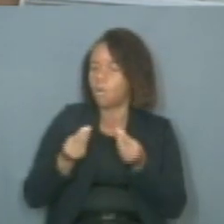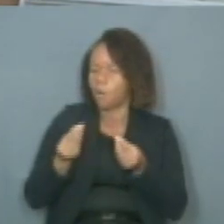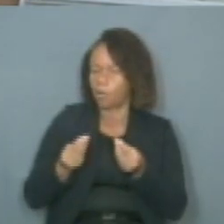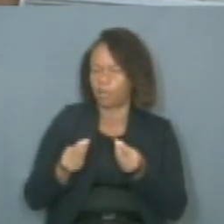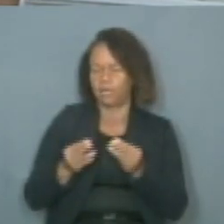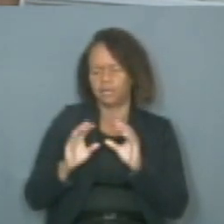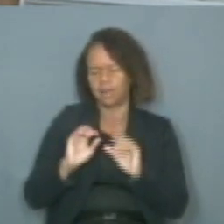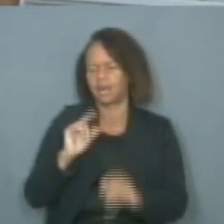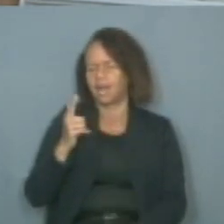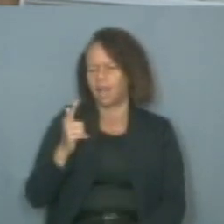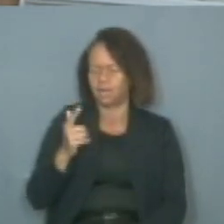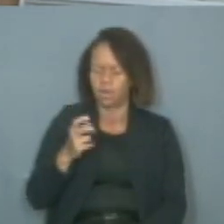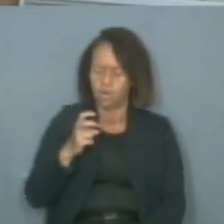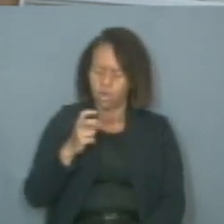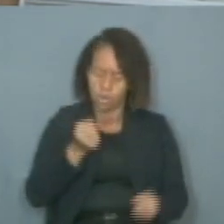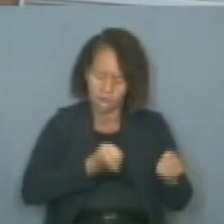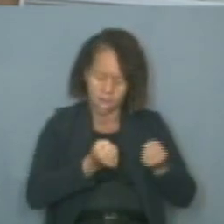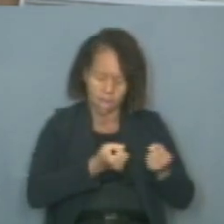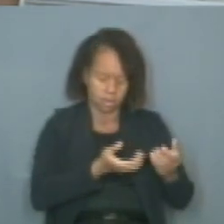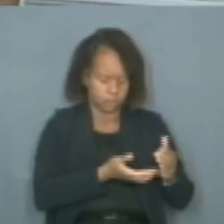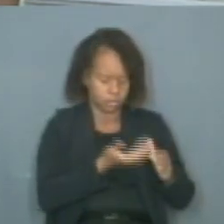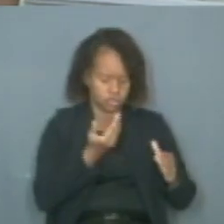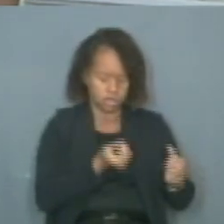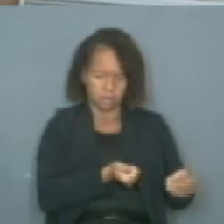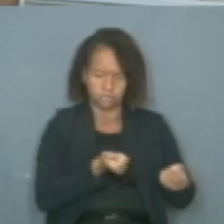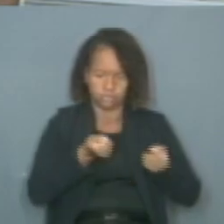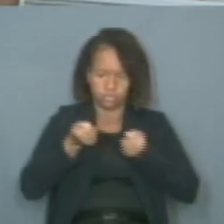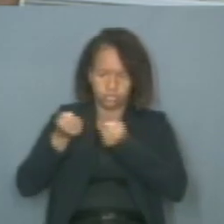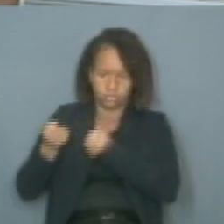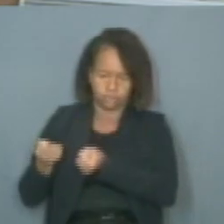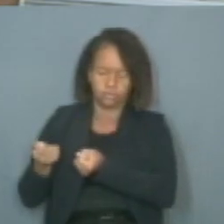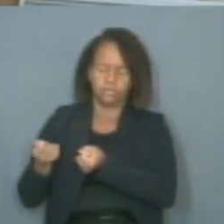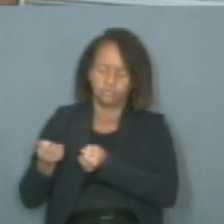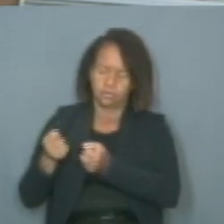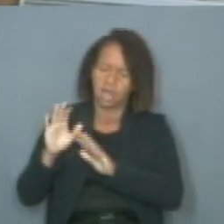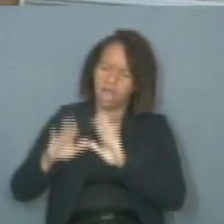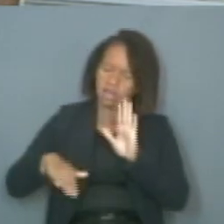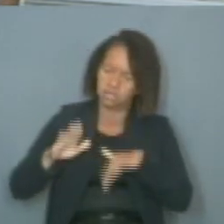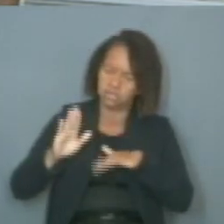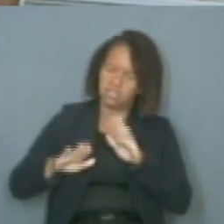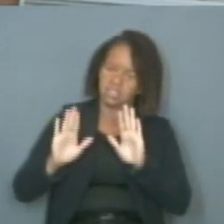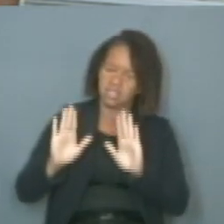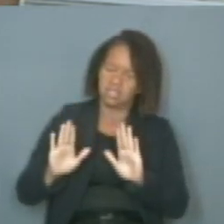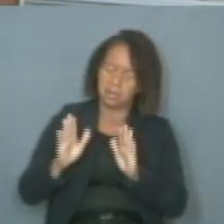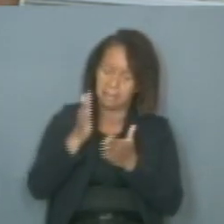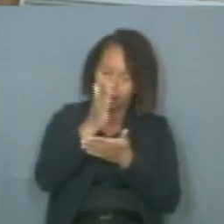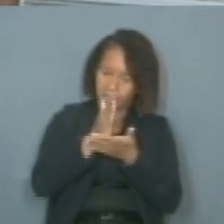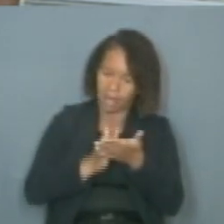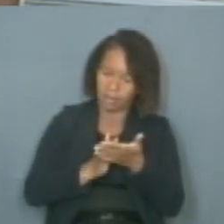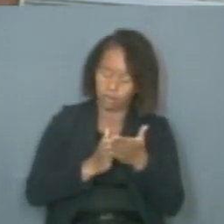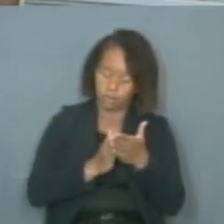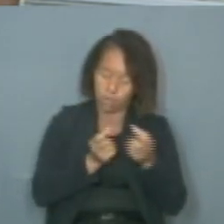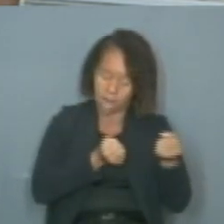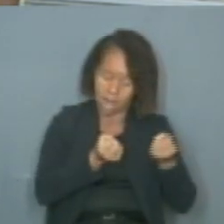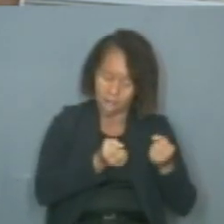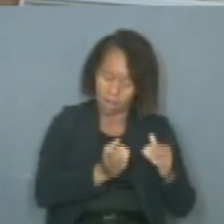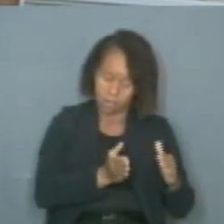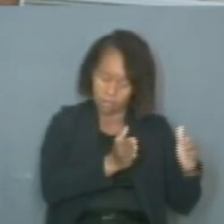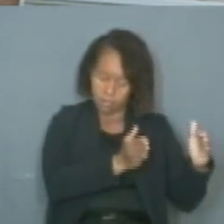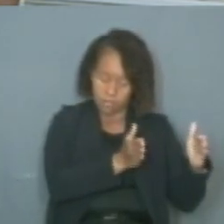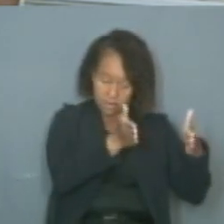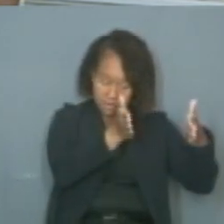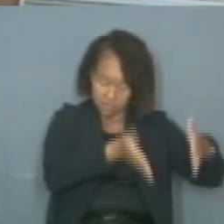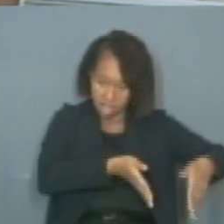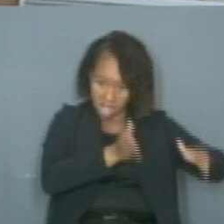é óbvio, o carro que foi rebocado, ele teve alguma razão para tal. Muitas das vezes ele está metade do carro na